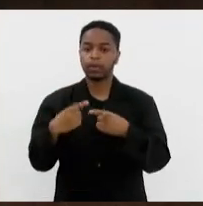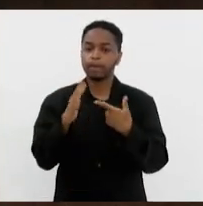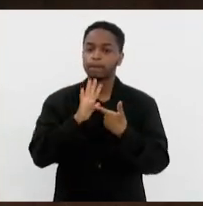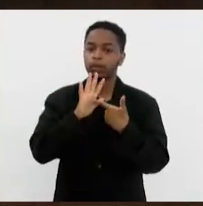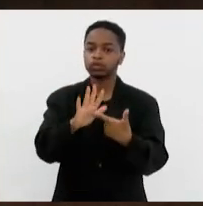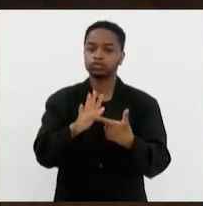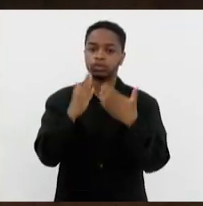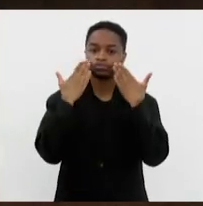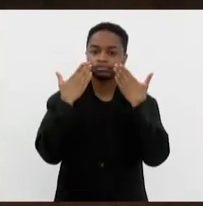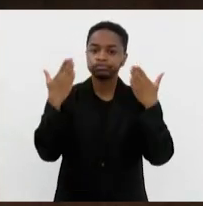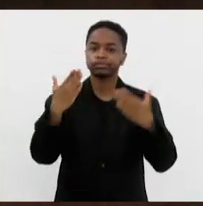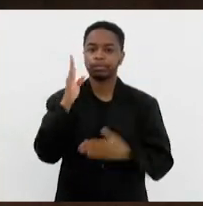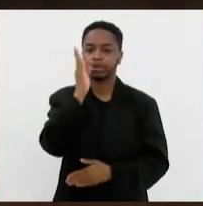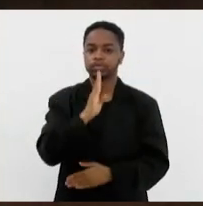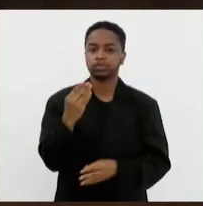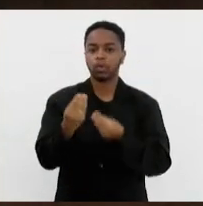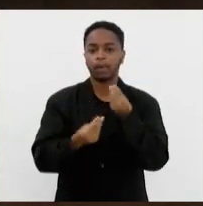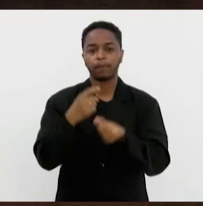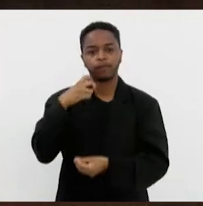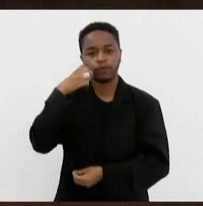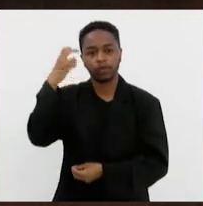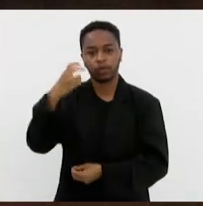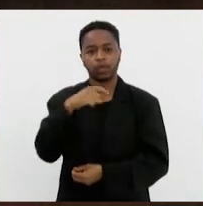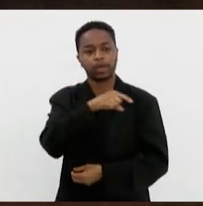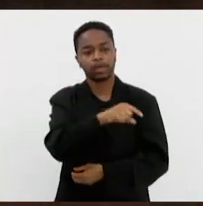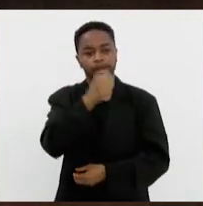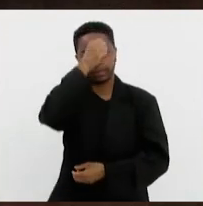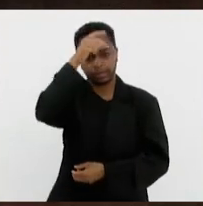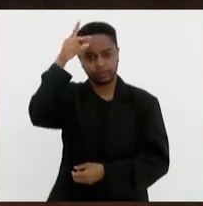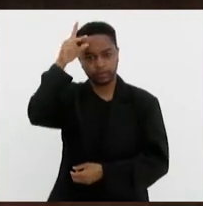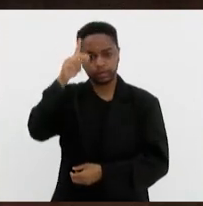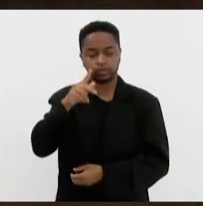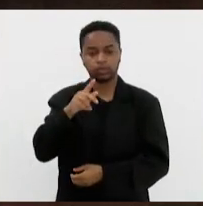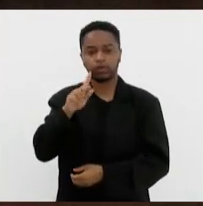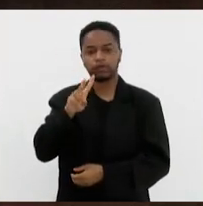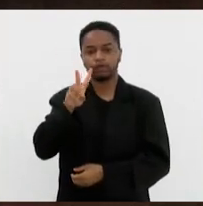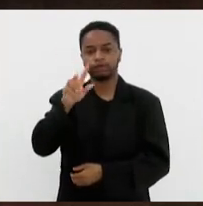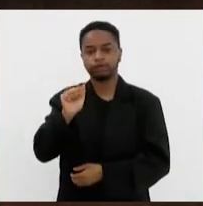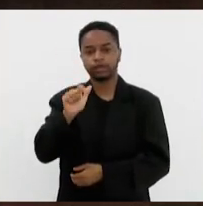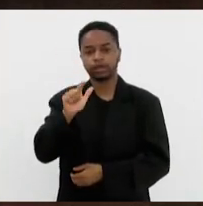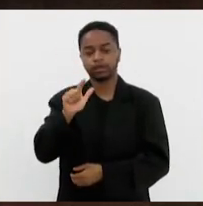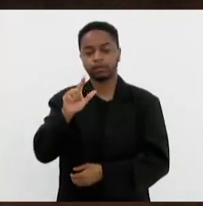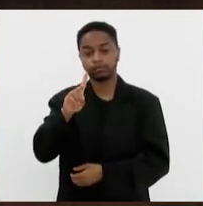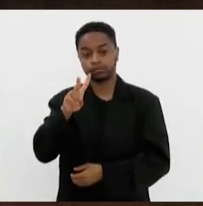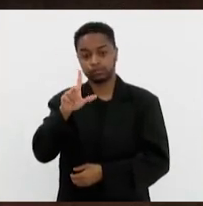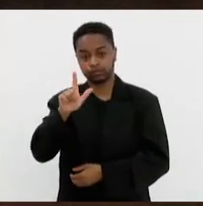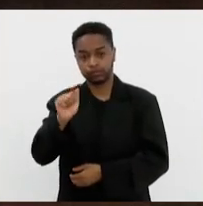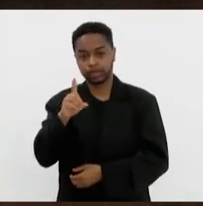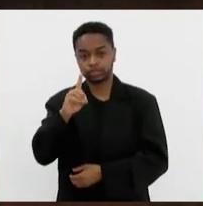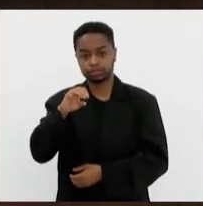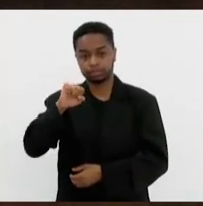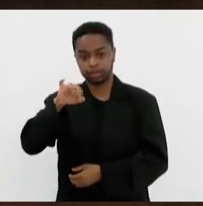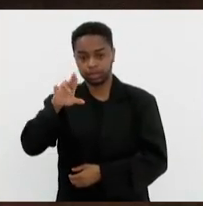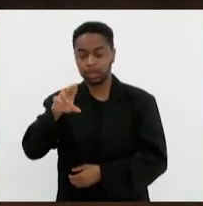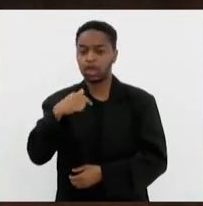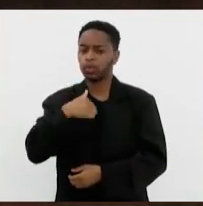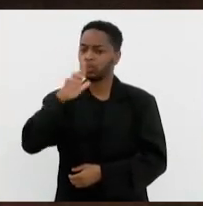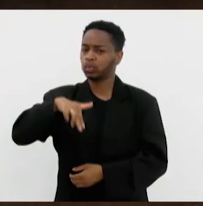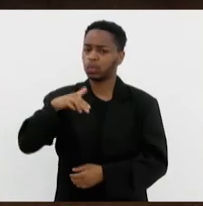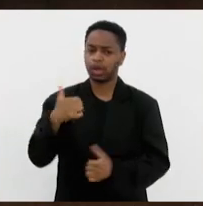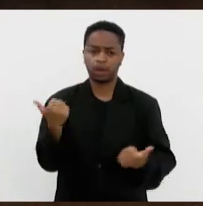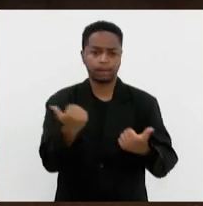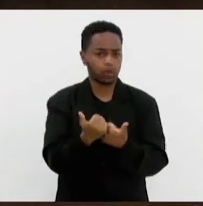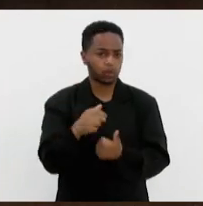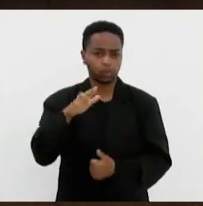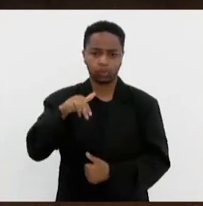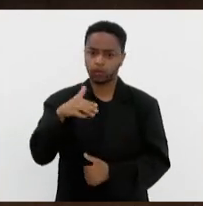a vergonha que é o governo do senhor Vladimir Garotinho em Campos, que jamais terá o meu voto, o meu apoio.